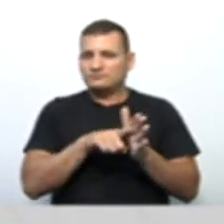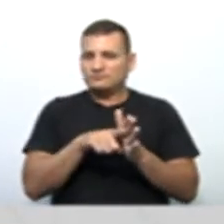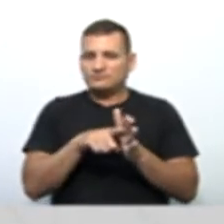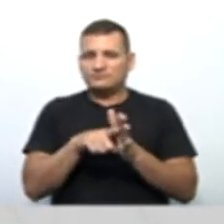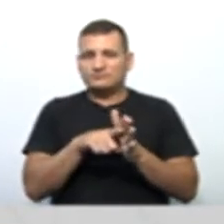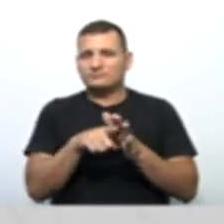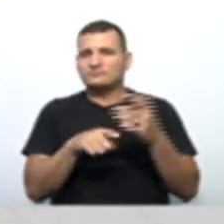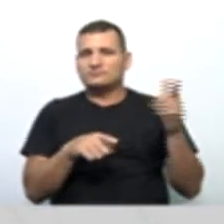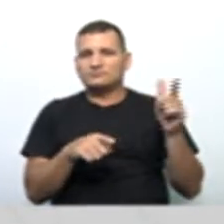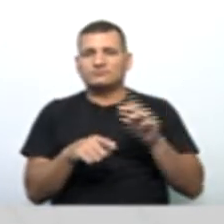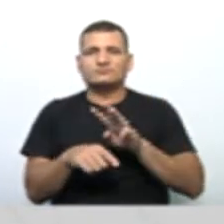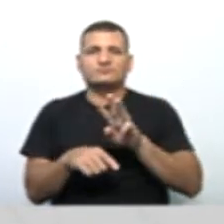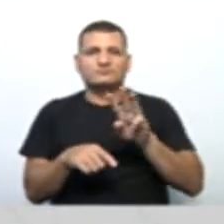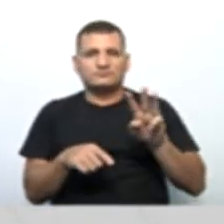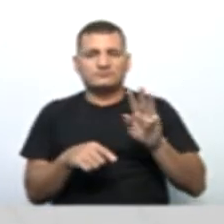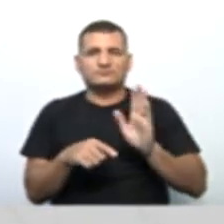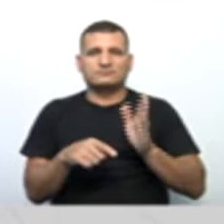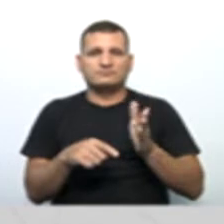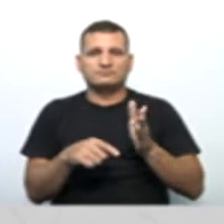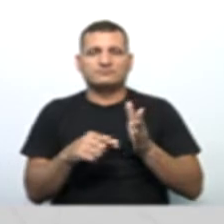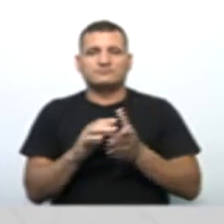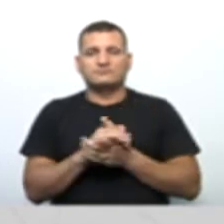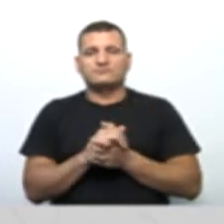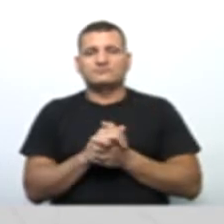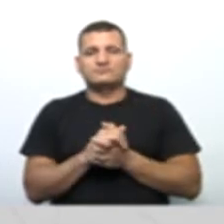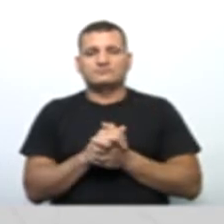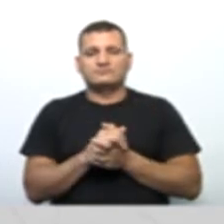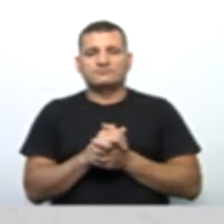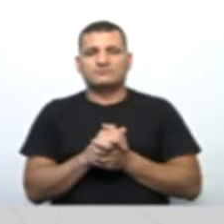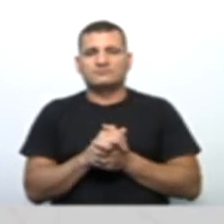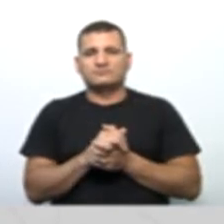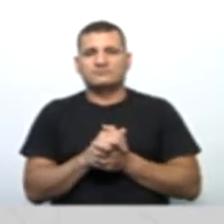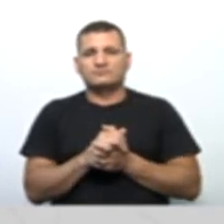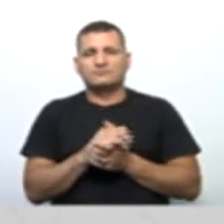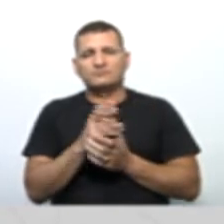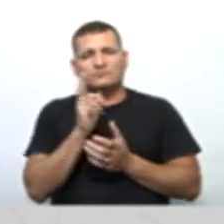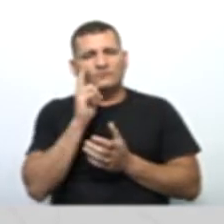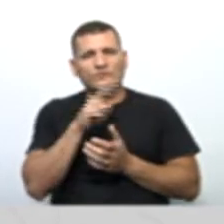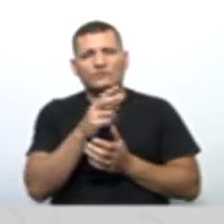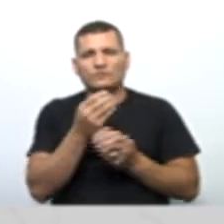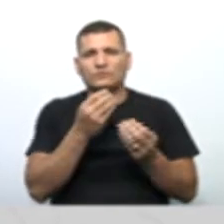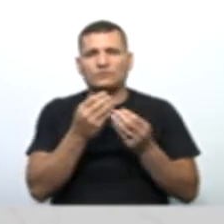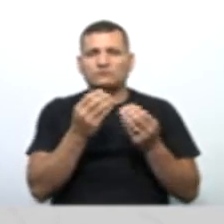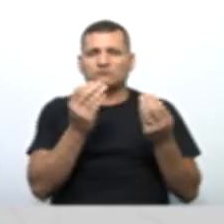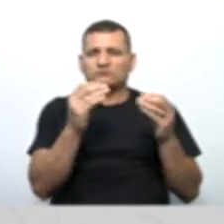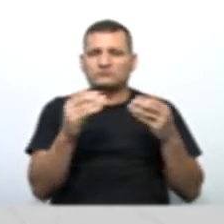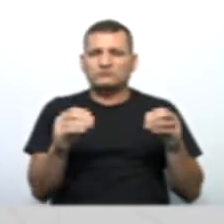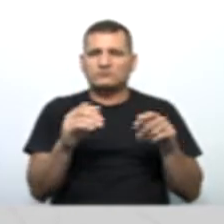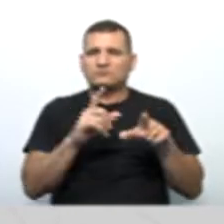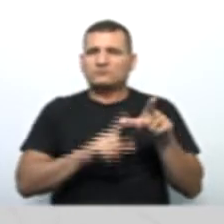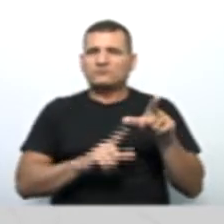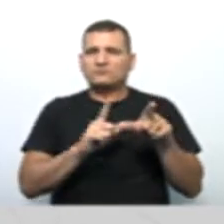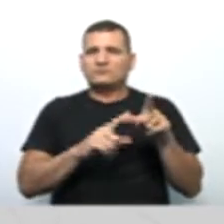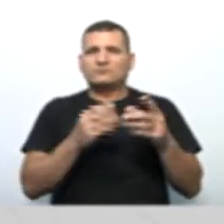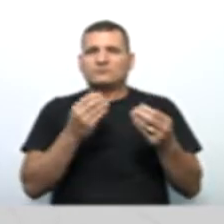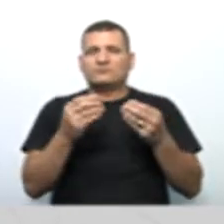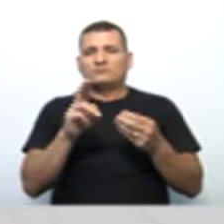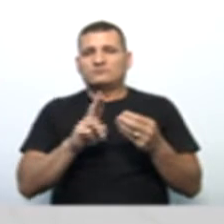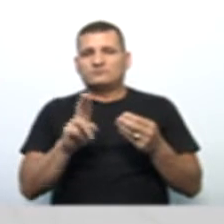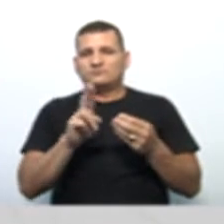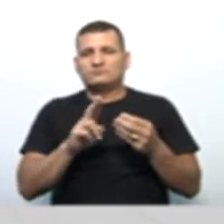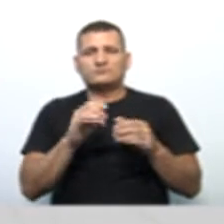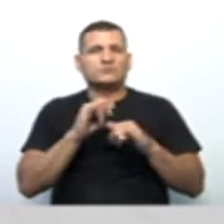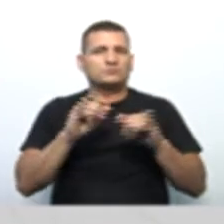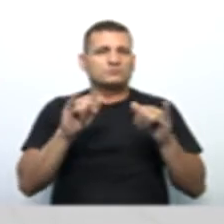sites que já existem que são firmados no mercado ver como é que o cara coloca as letras né como é que ele usa mas já há notícias